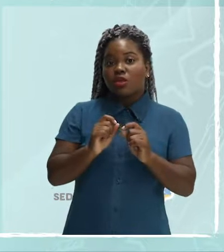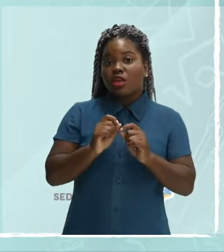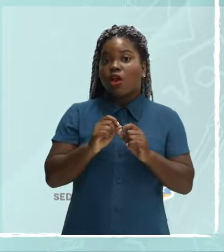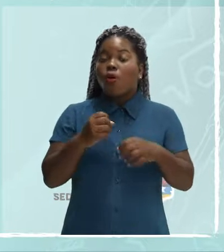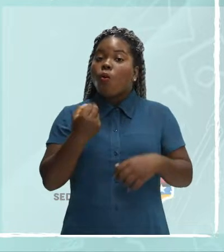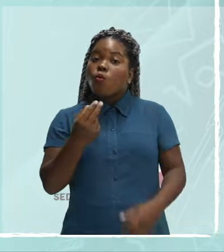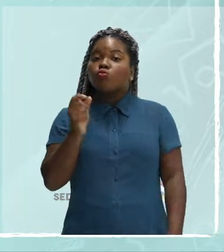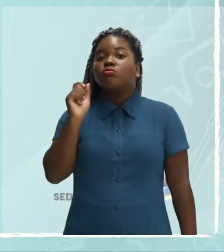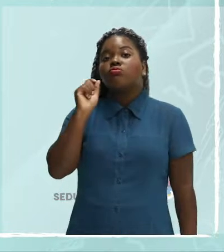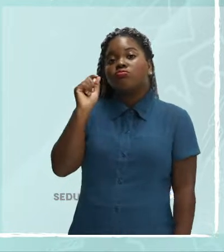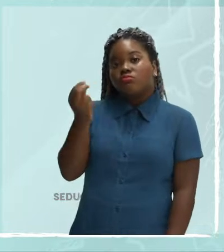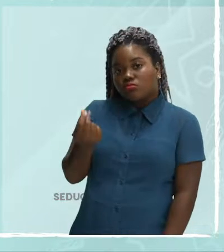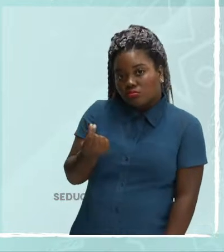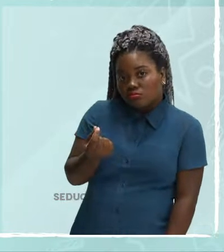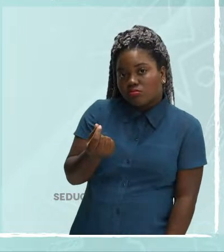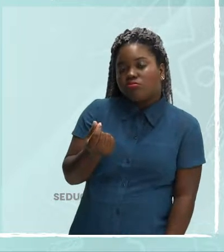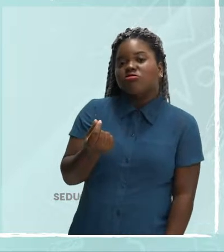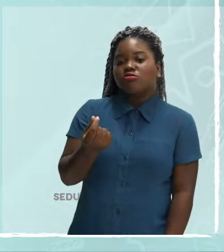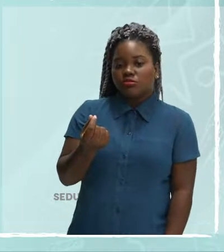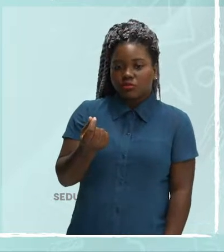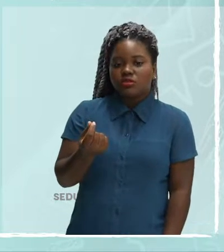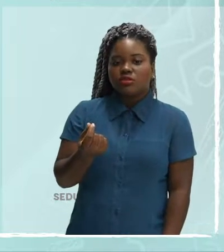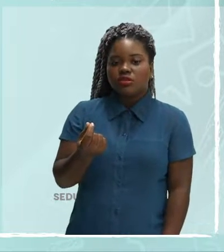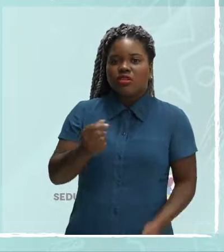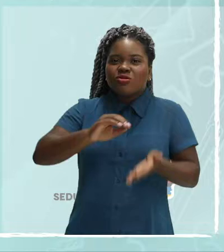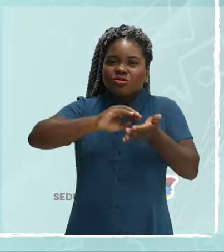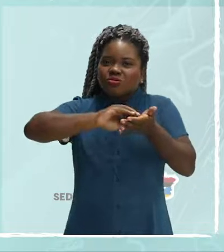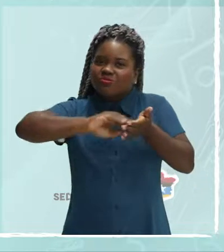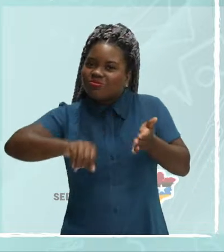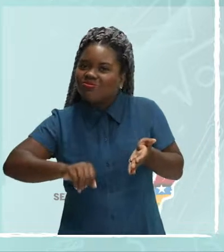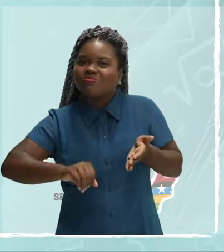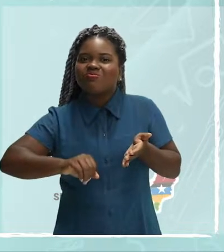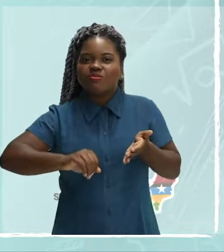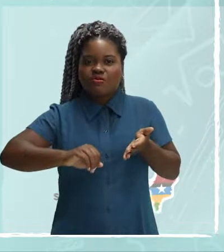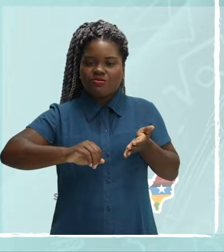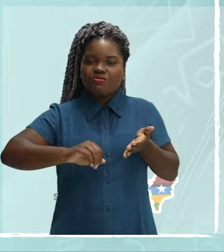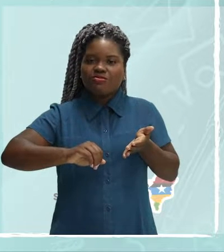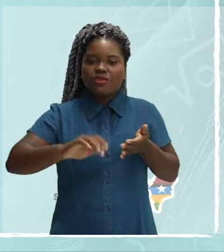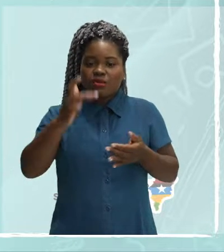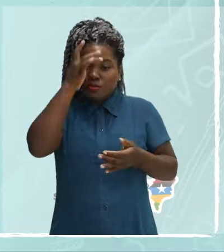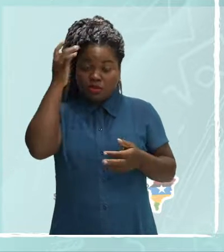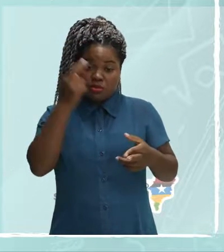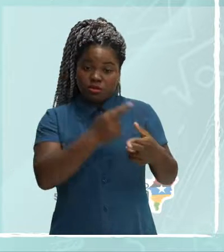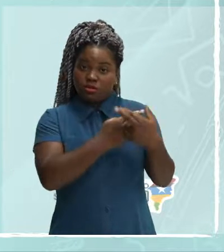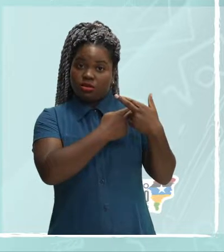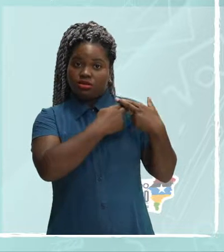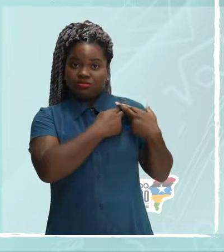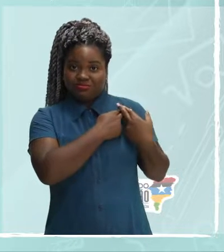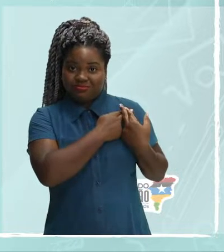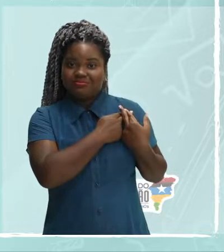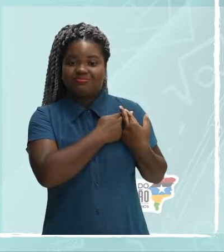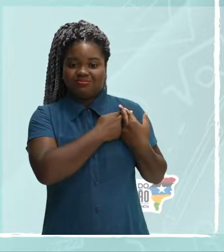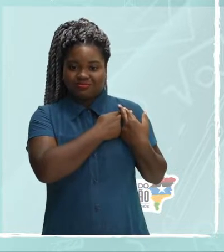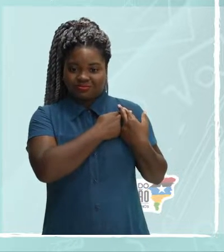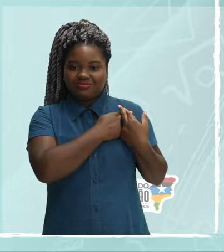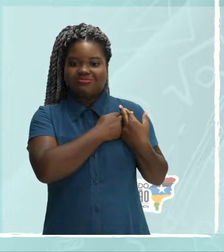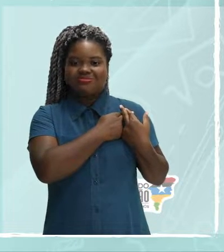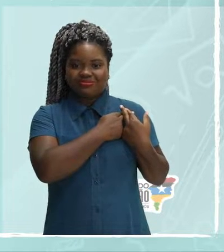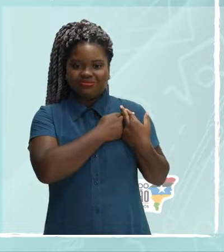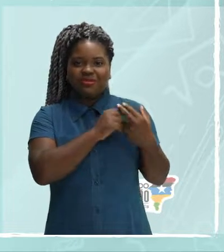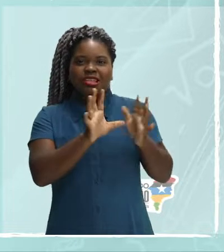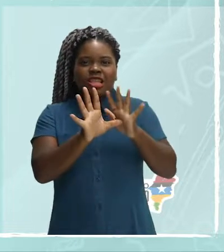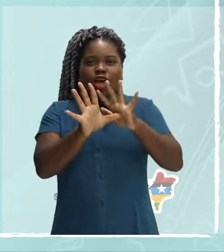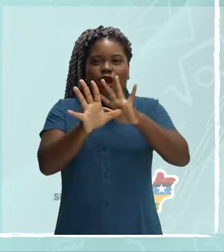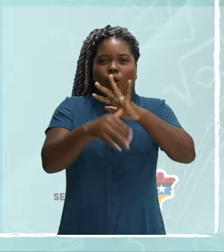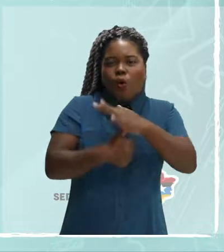dinheiro, capital, são negados ou retirados por uma pessoa ou grupo. Aí falamos sobre a violência patrimonial ou econômica.